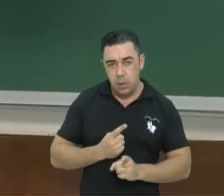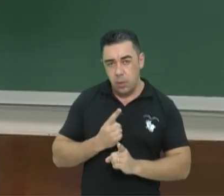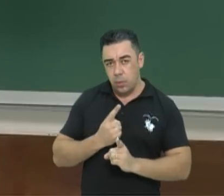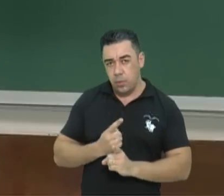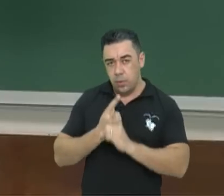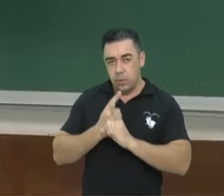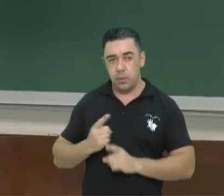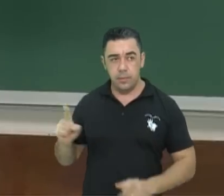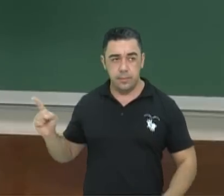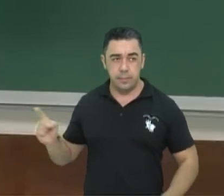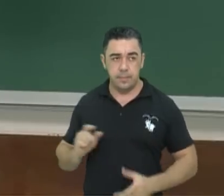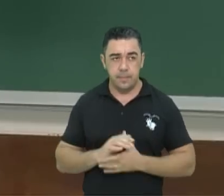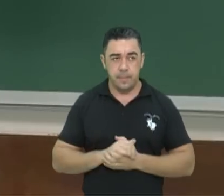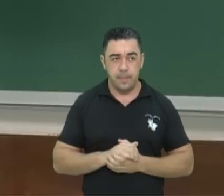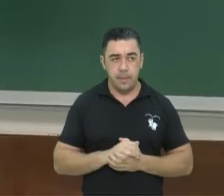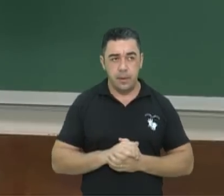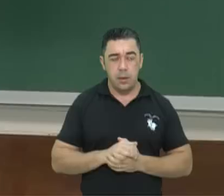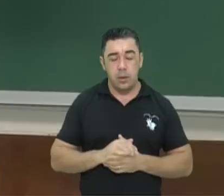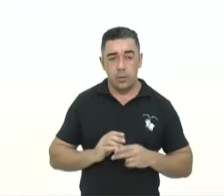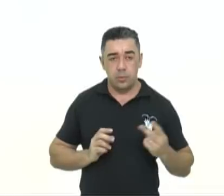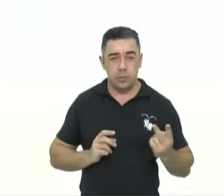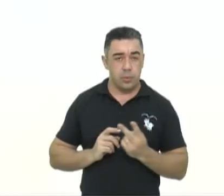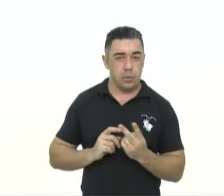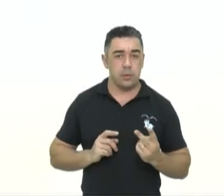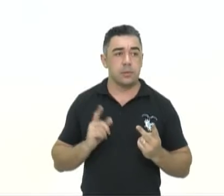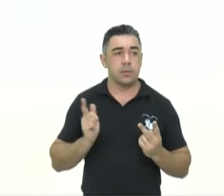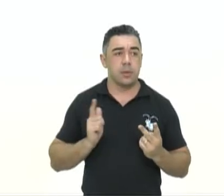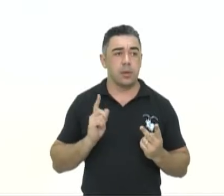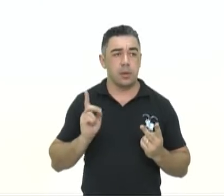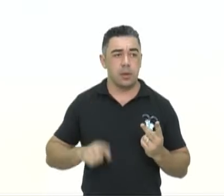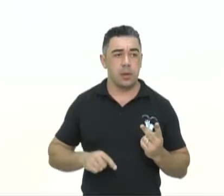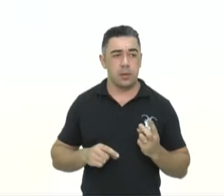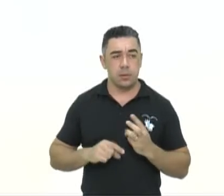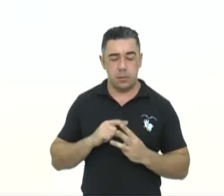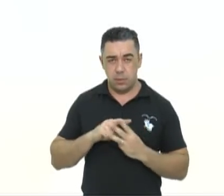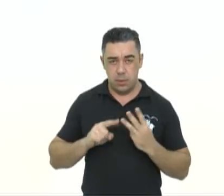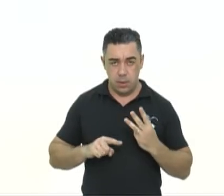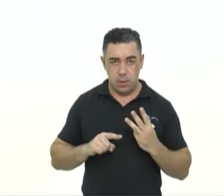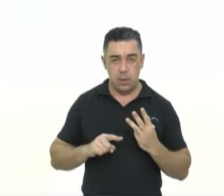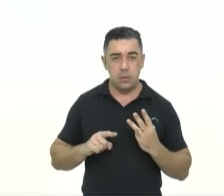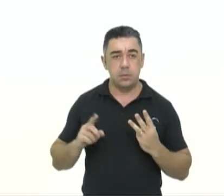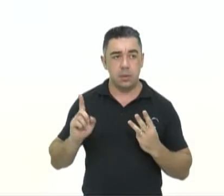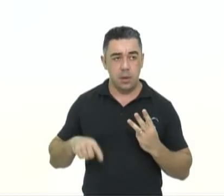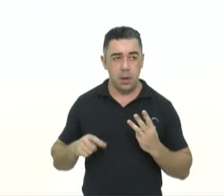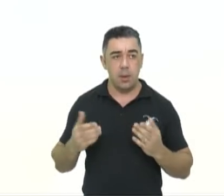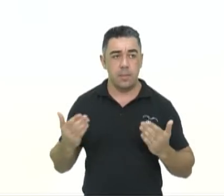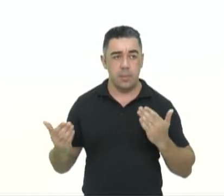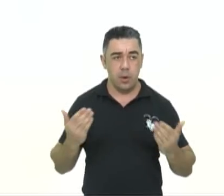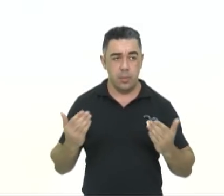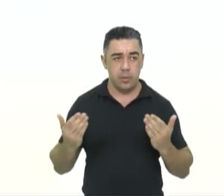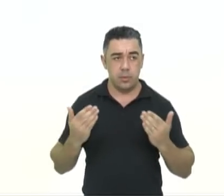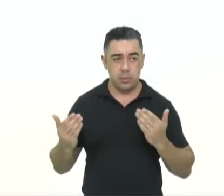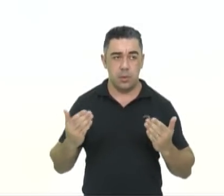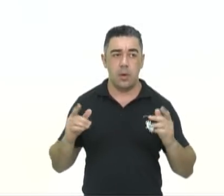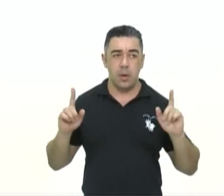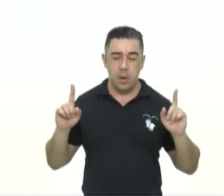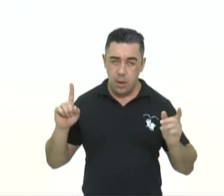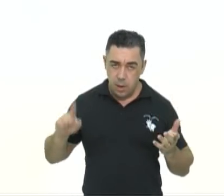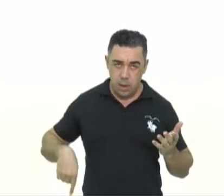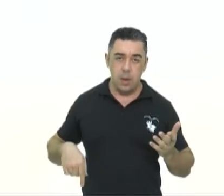reconhecer este caso, se 2 triângulos possuem 3 lados proporcionais, então